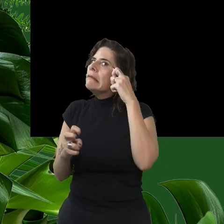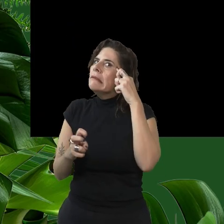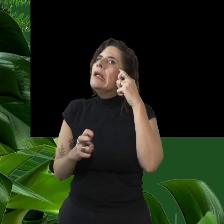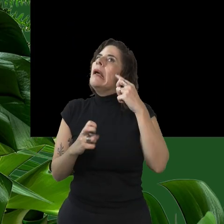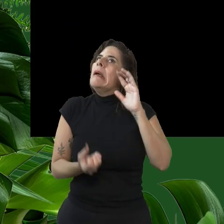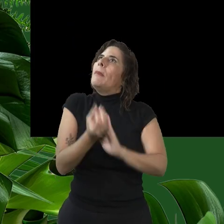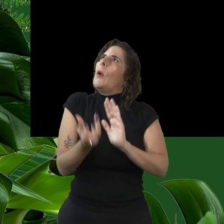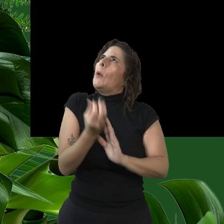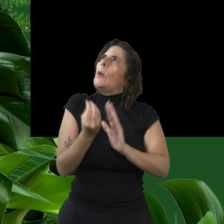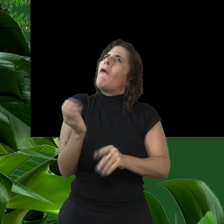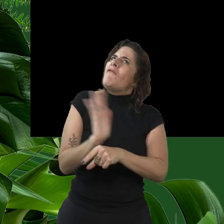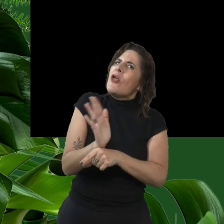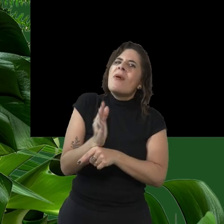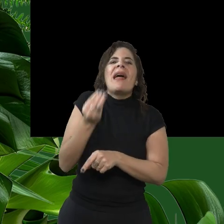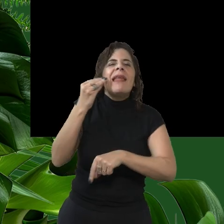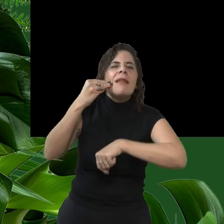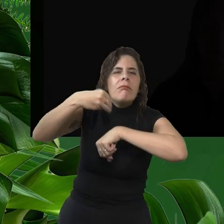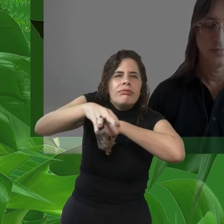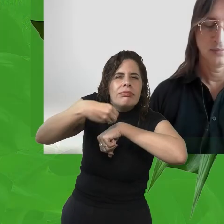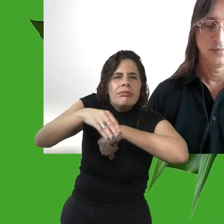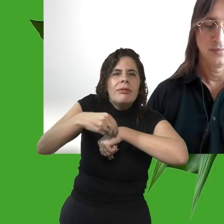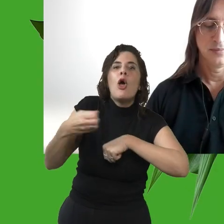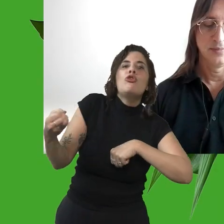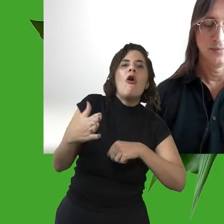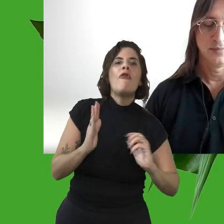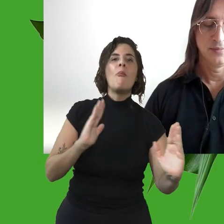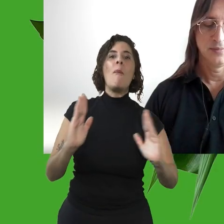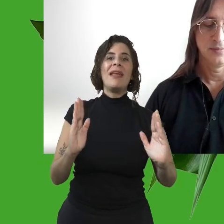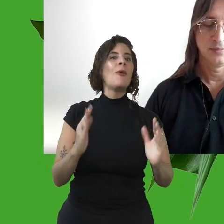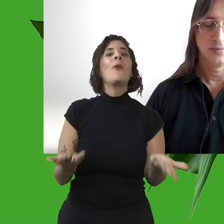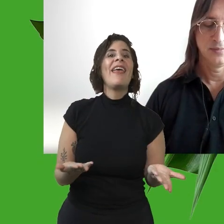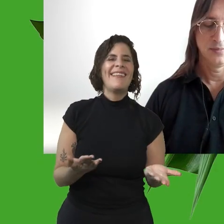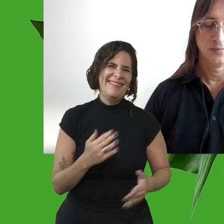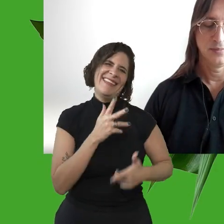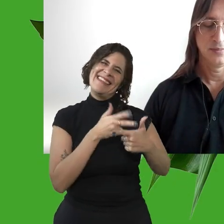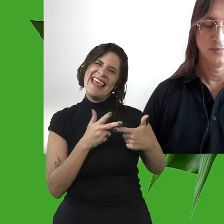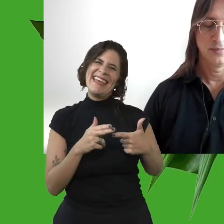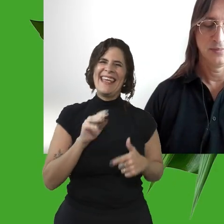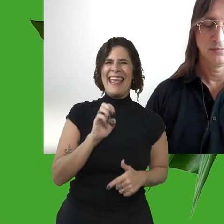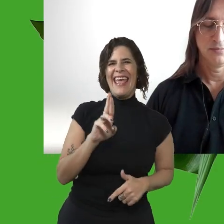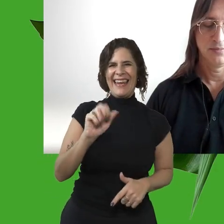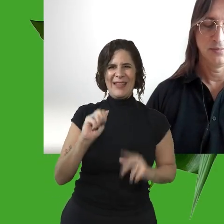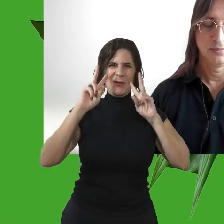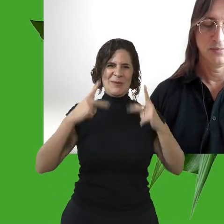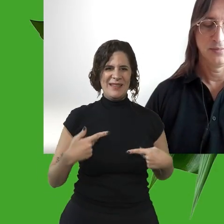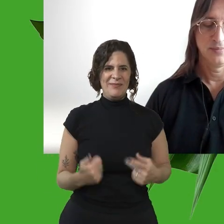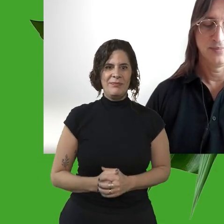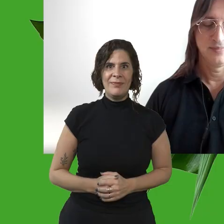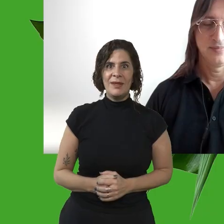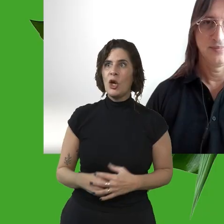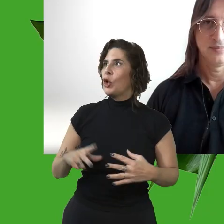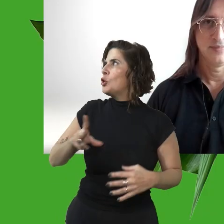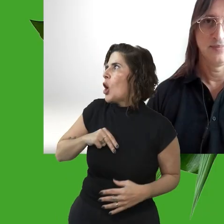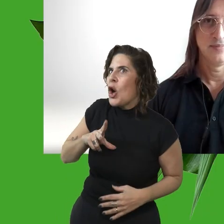um novo rumo para essa que é a Era dos Humanos. Perfeito, Yara. O pessoal aqui da produção tá todo mundo ouvindo assim, ó. Caraca, quanta